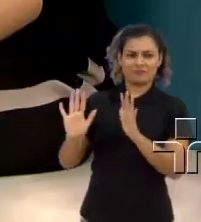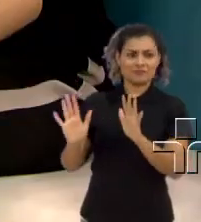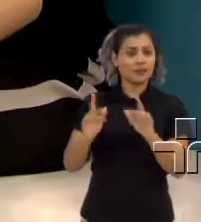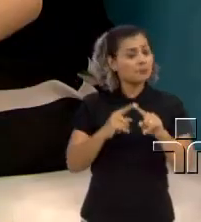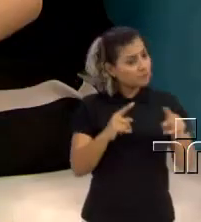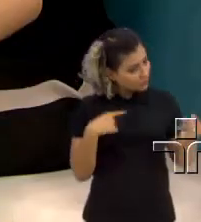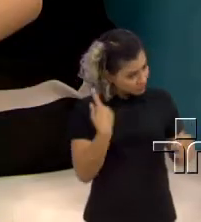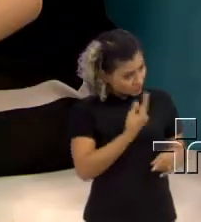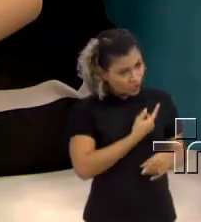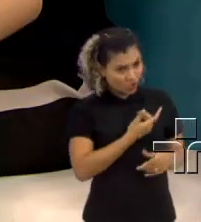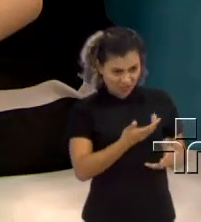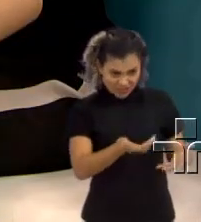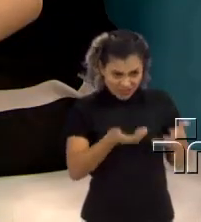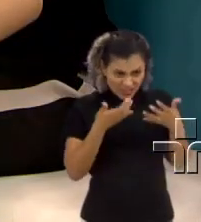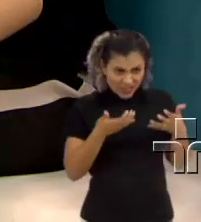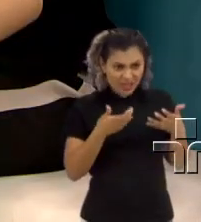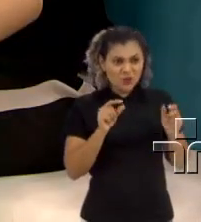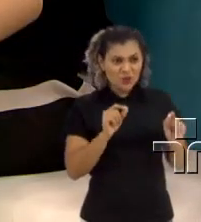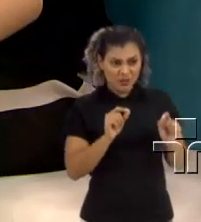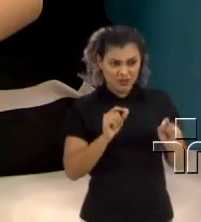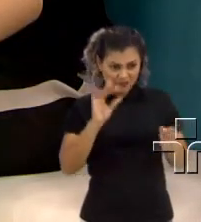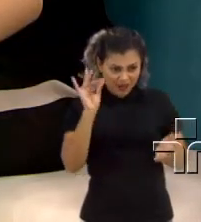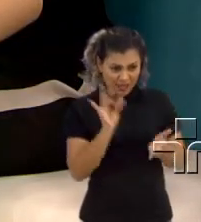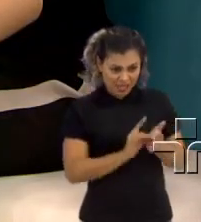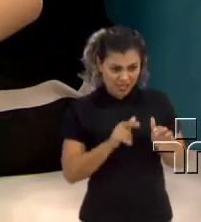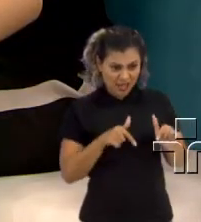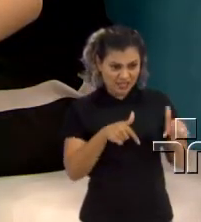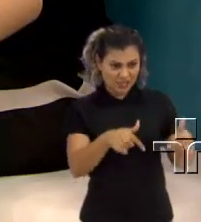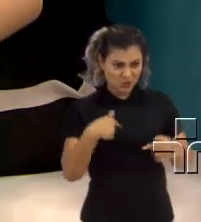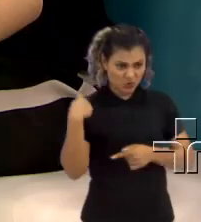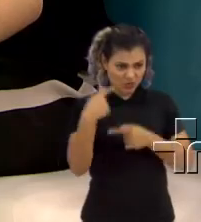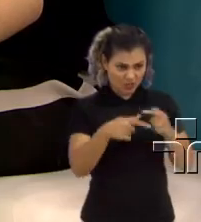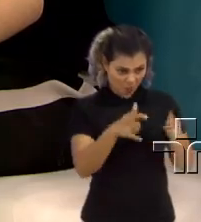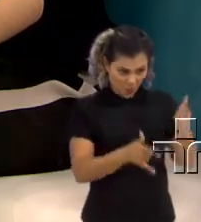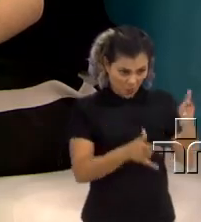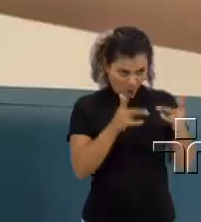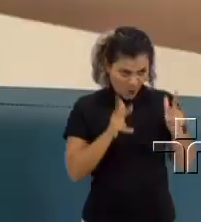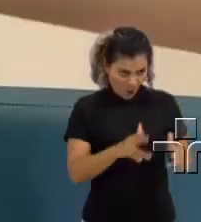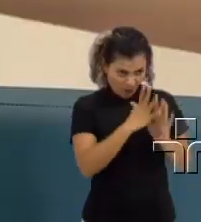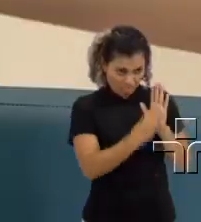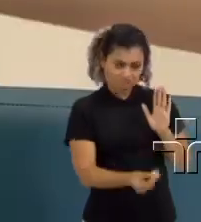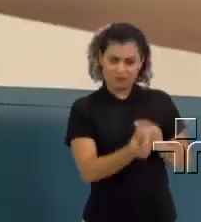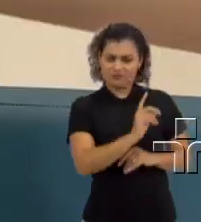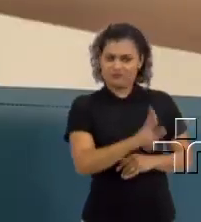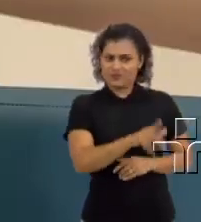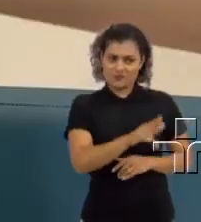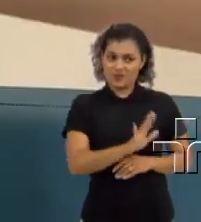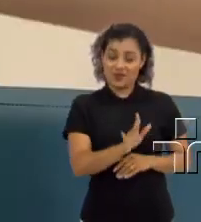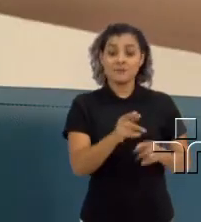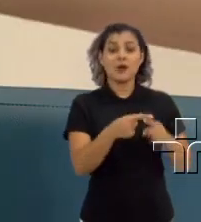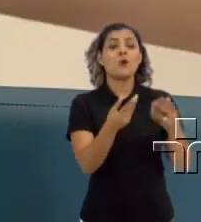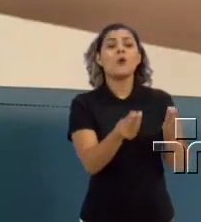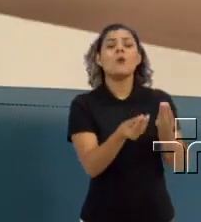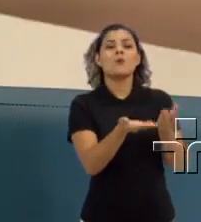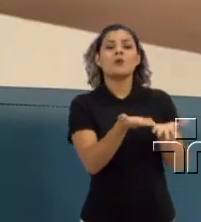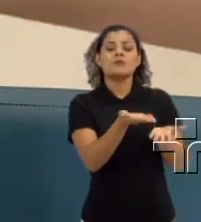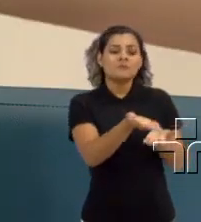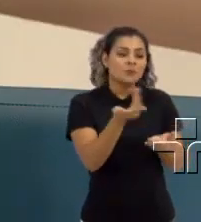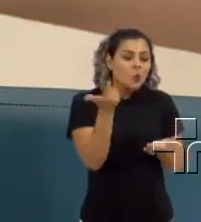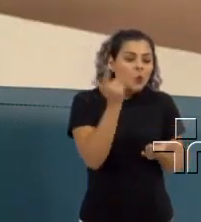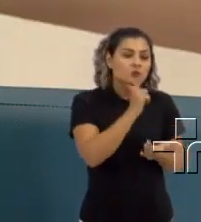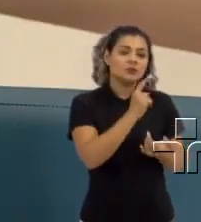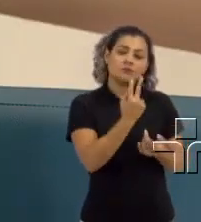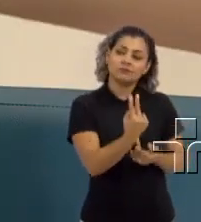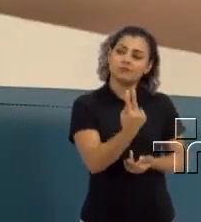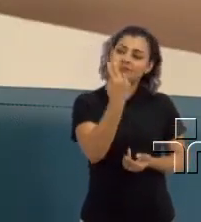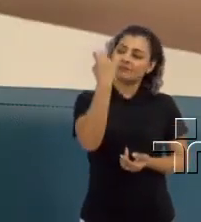E nós não vamos querer criar uma geração de robôs, né? Então, como é que faz para ter esse